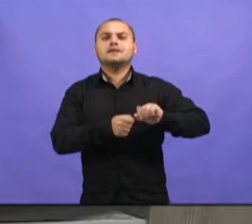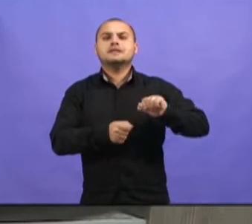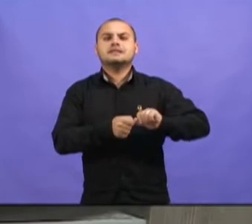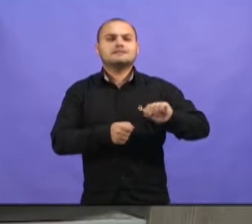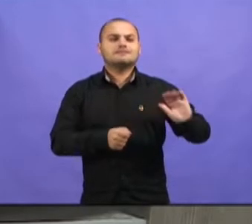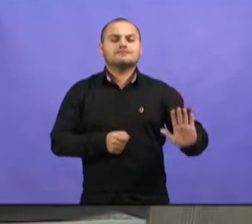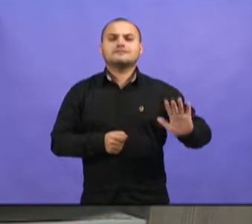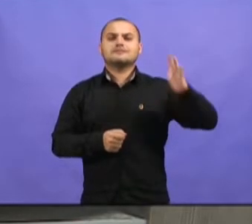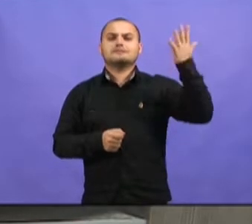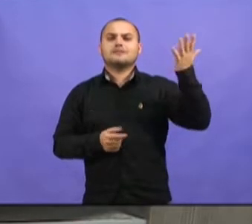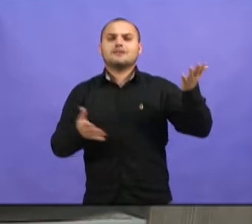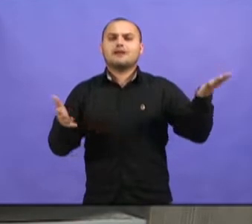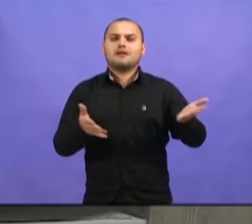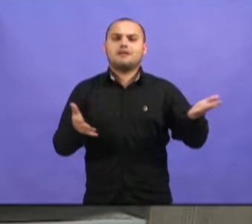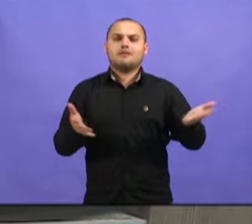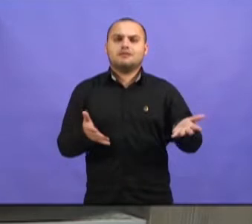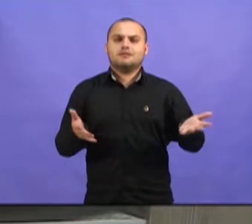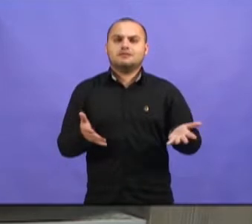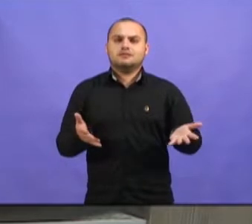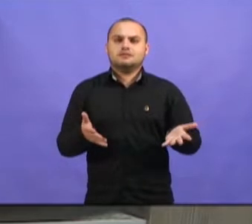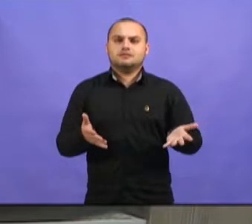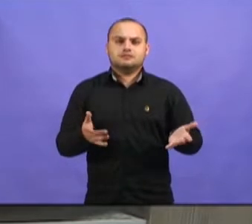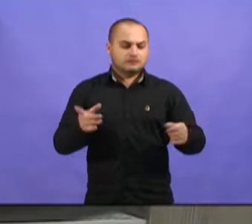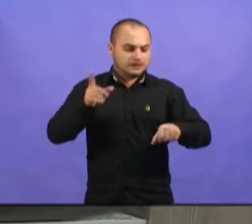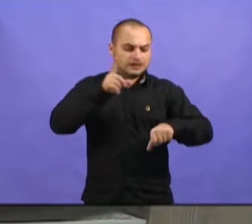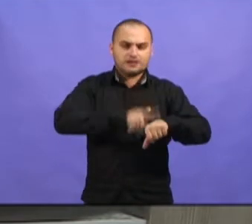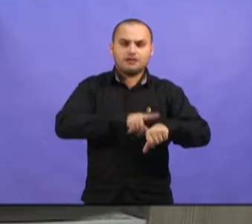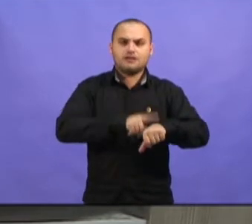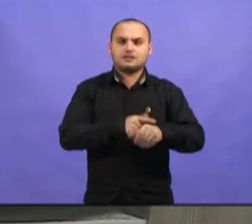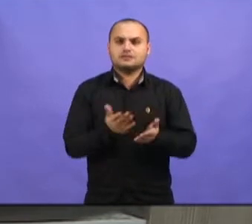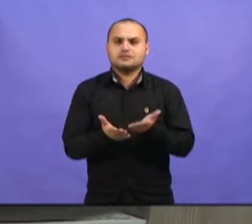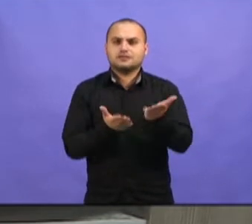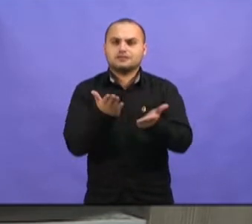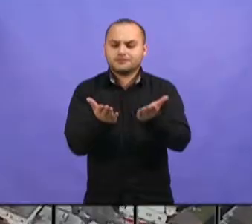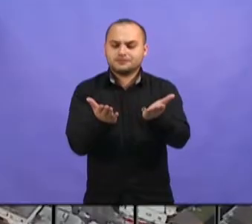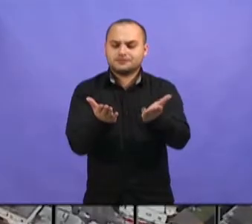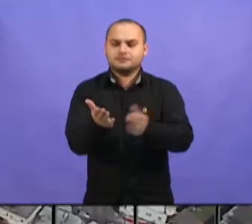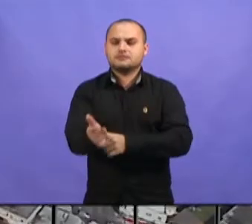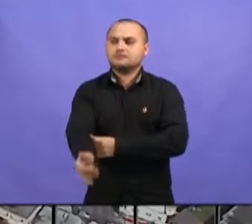ter de diferencial na hora do tratamento? Perfeito.